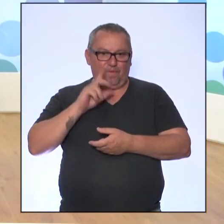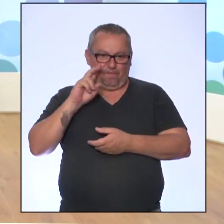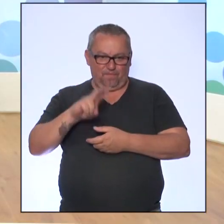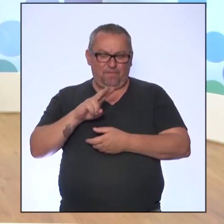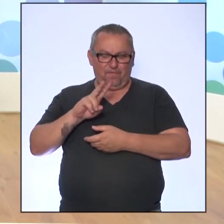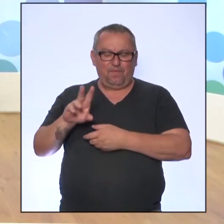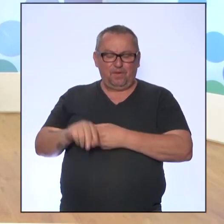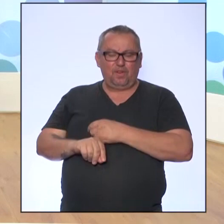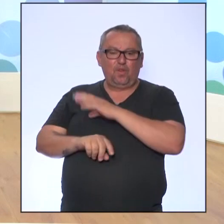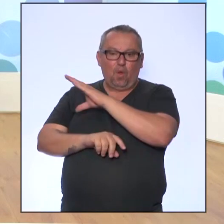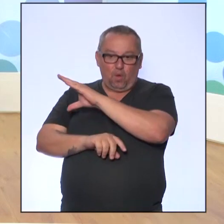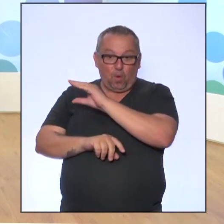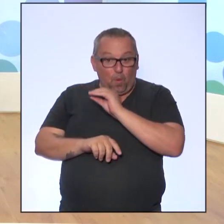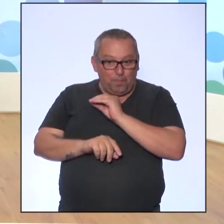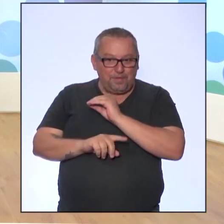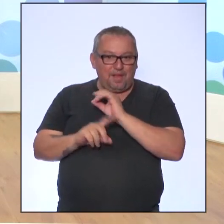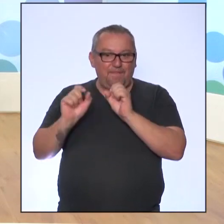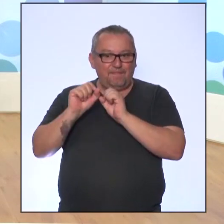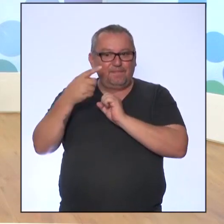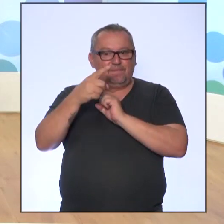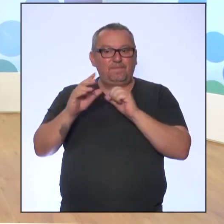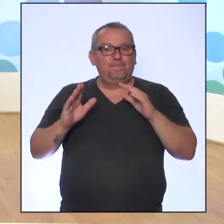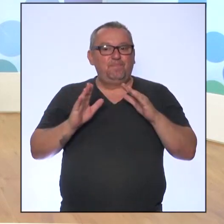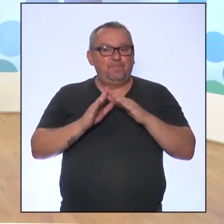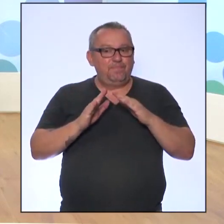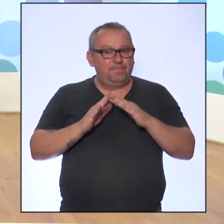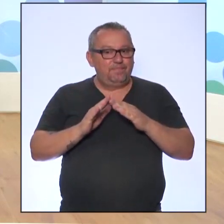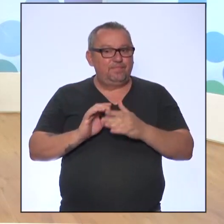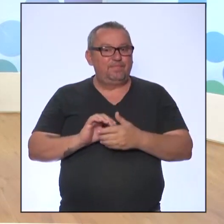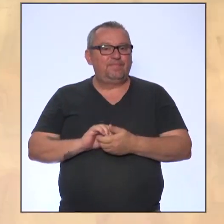pé contrário agora, tá?